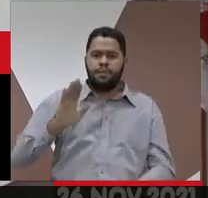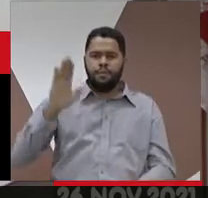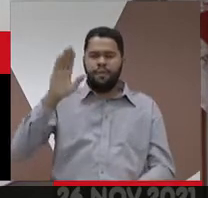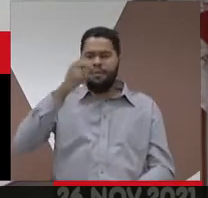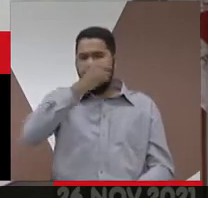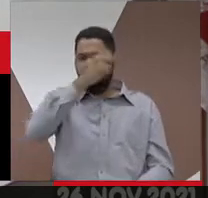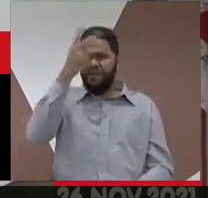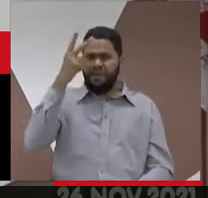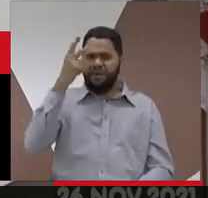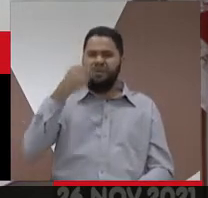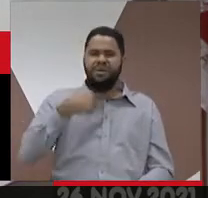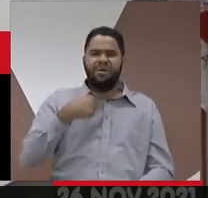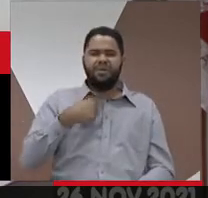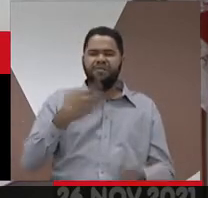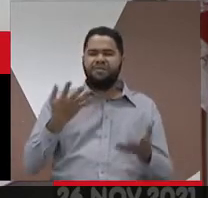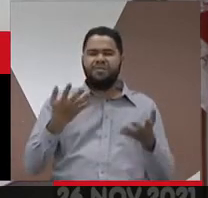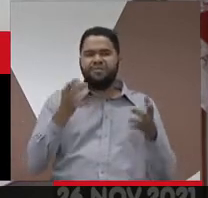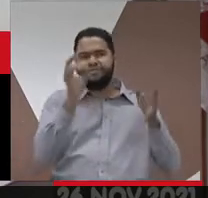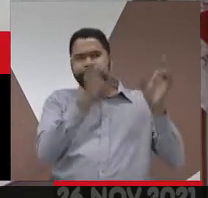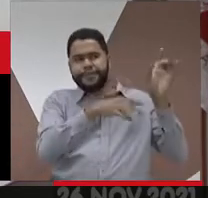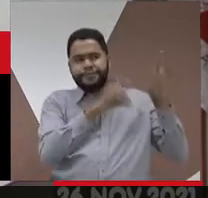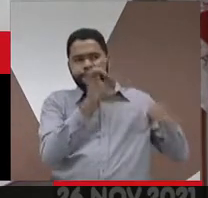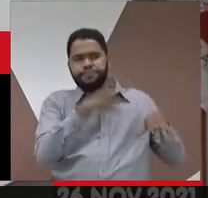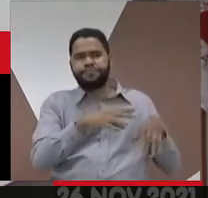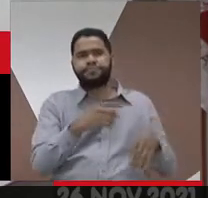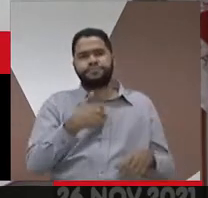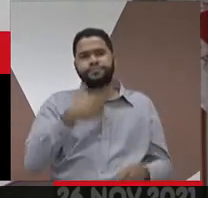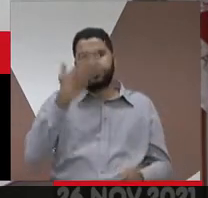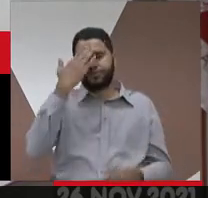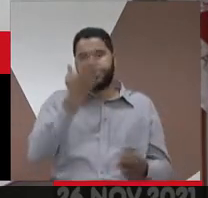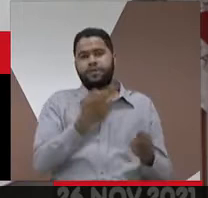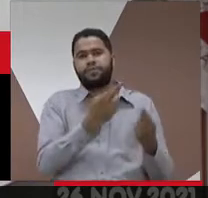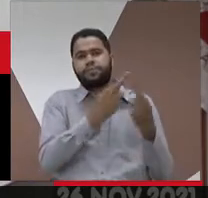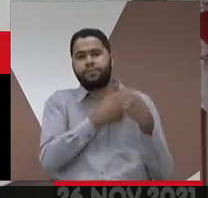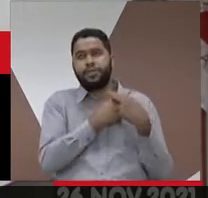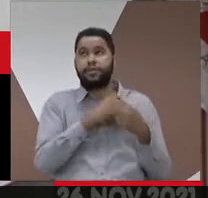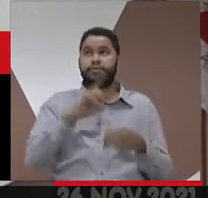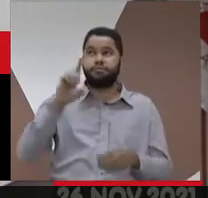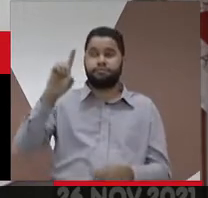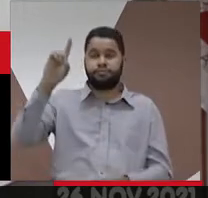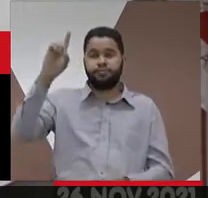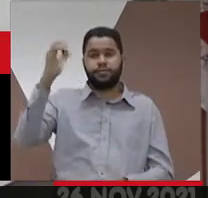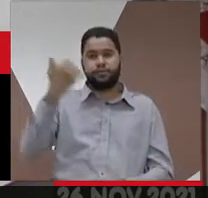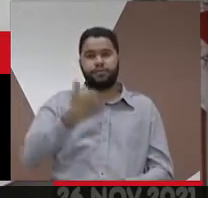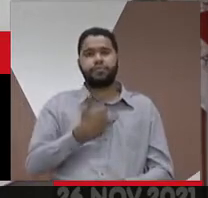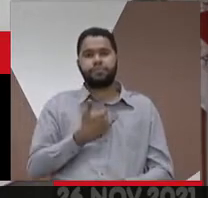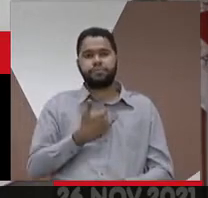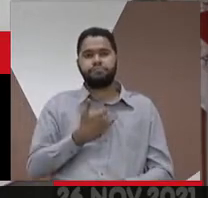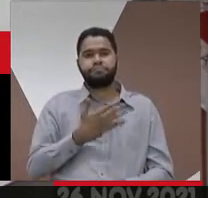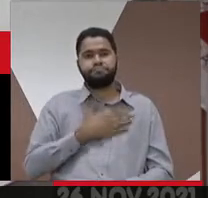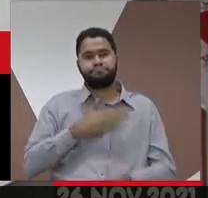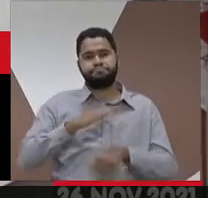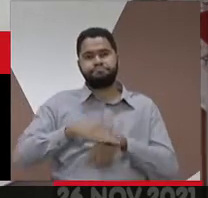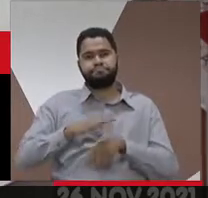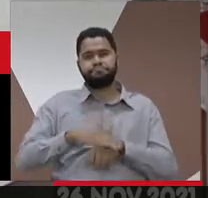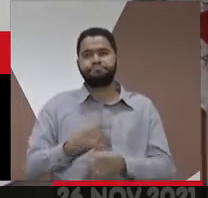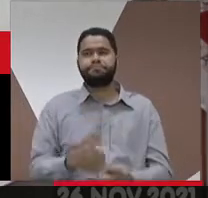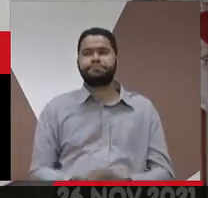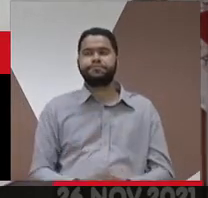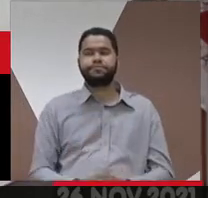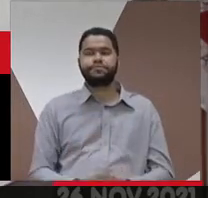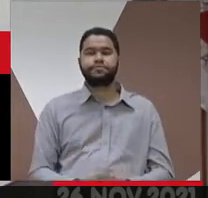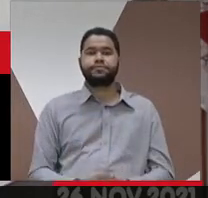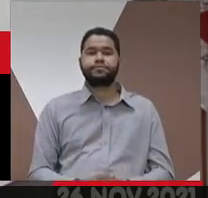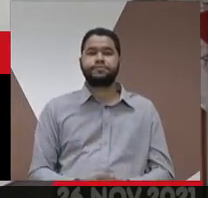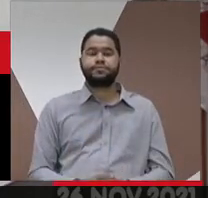falava assim, ó, estou largando um monte de coisa porque sinto que tem uma missão de Deus nas minhas mãos, né?